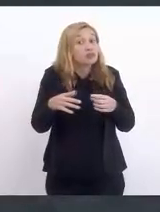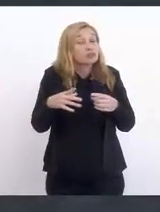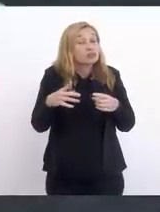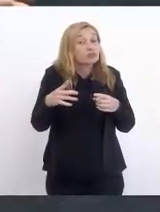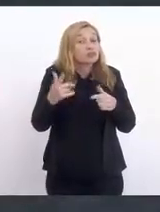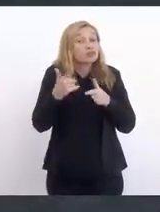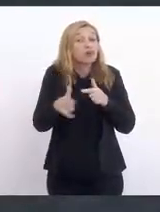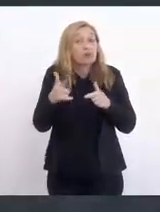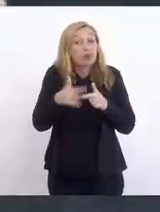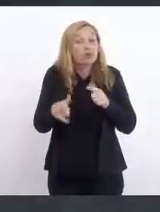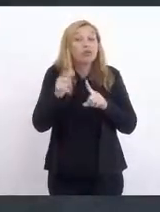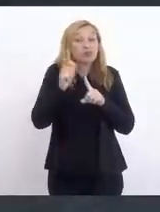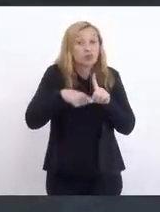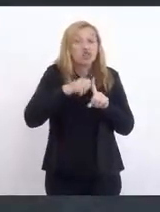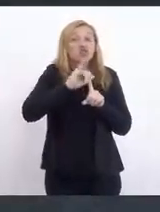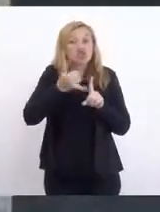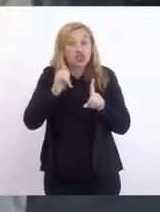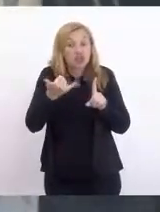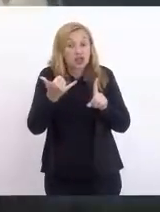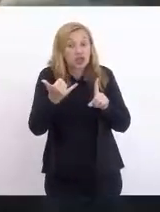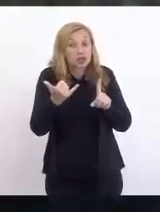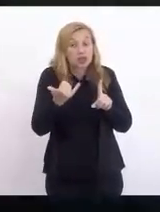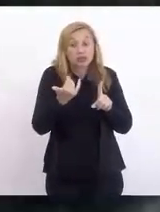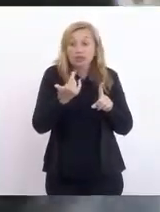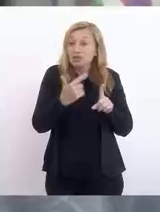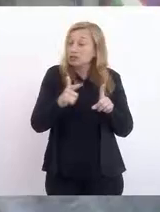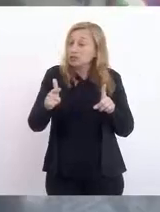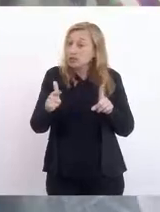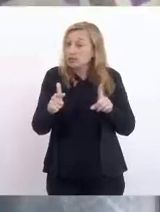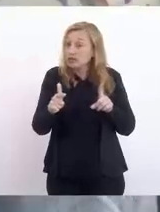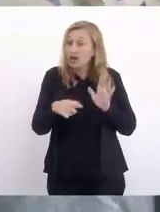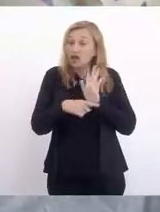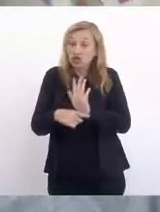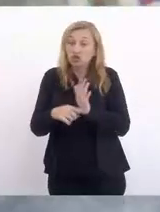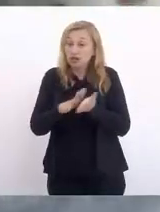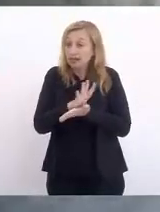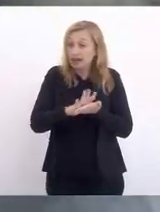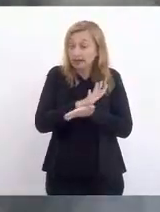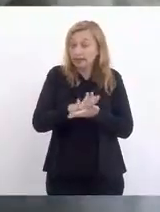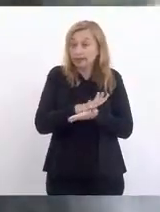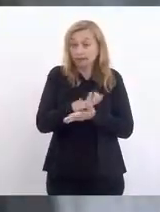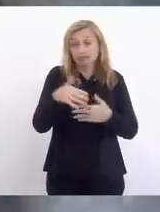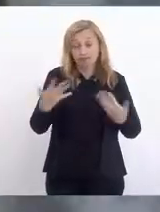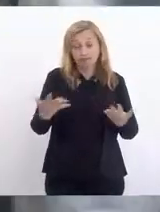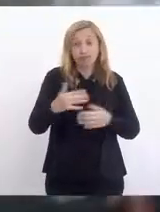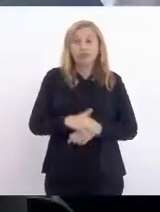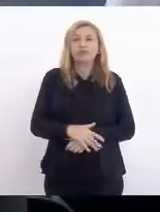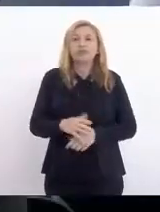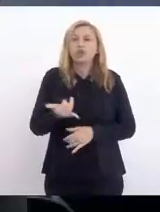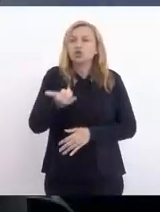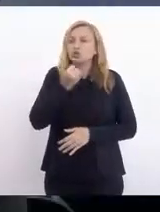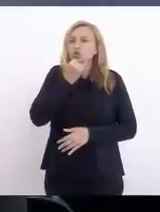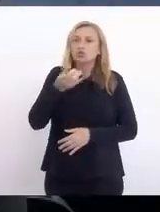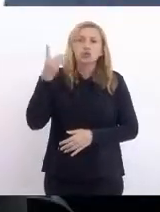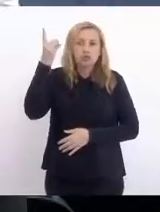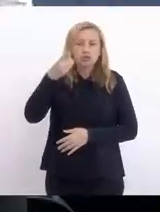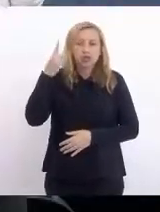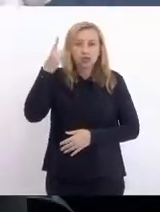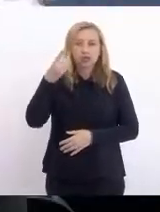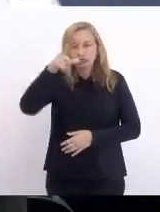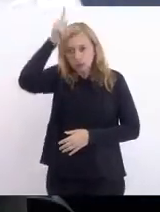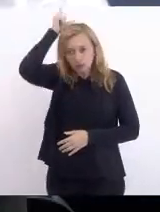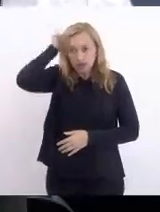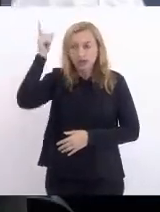no mês de janeiro sem cobertura legal quantas emendas tem desculpa para o deputado eu só tô esclarecendo